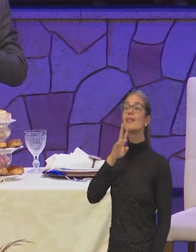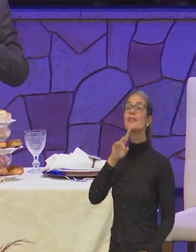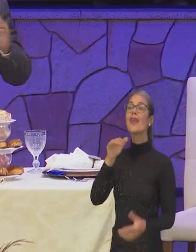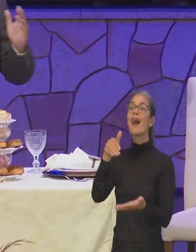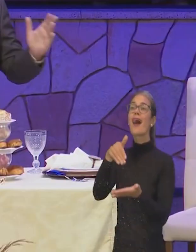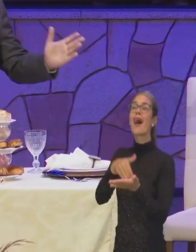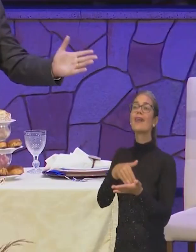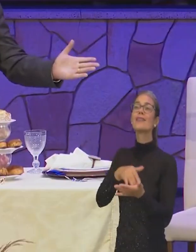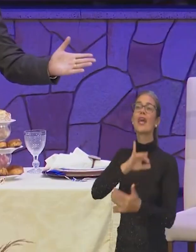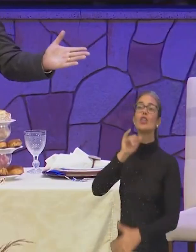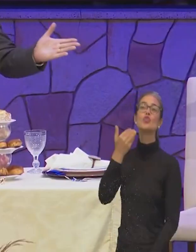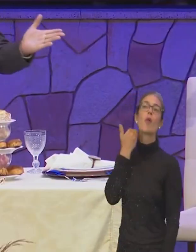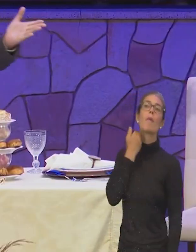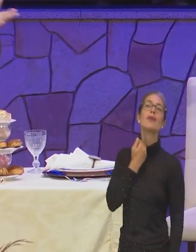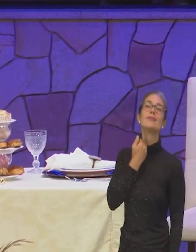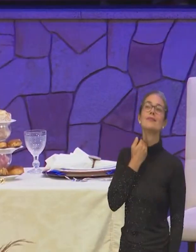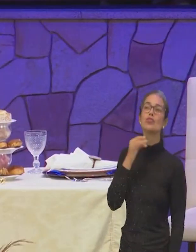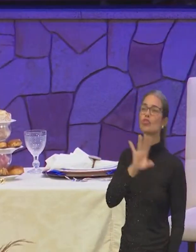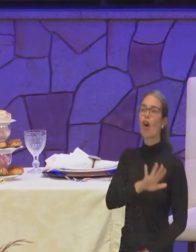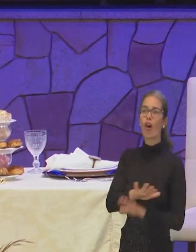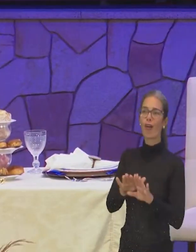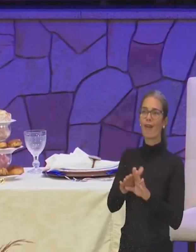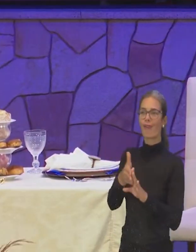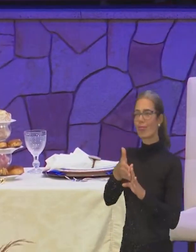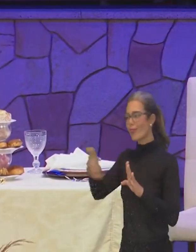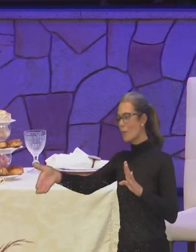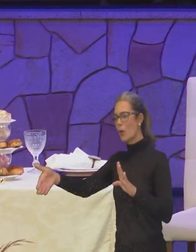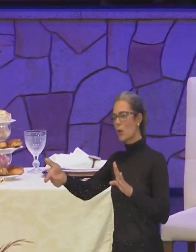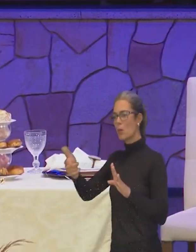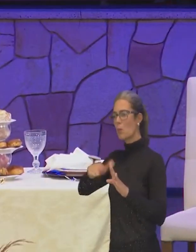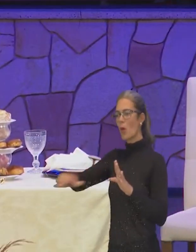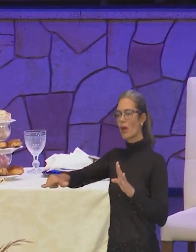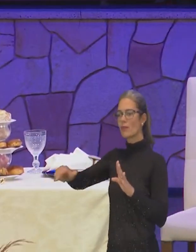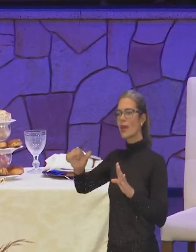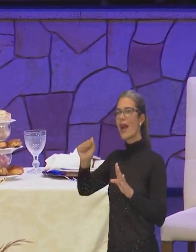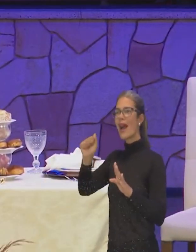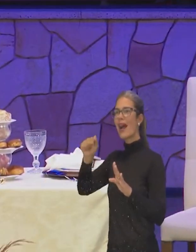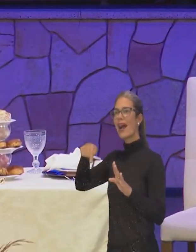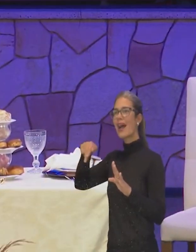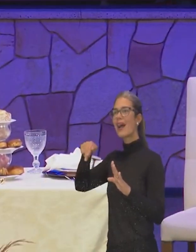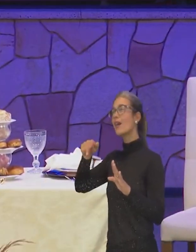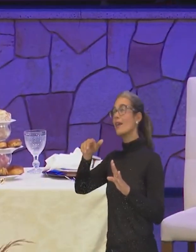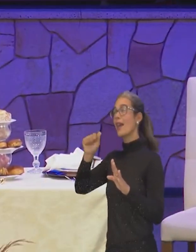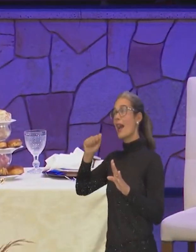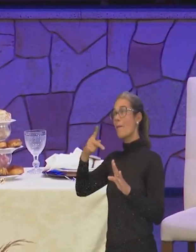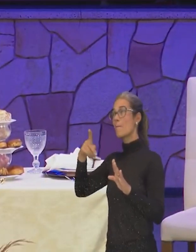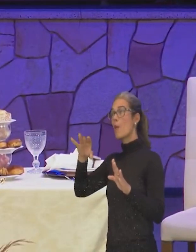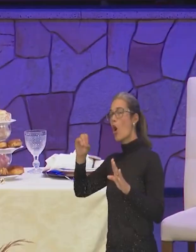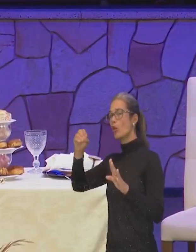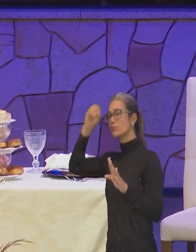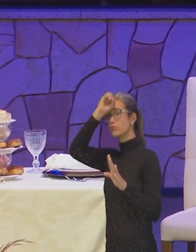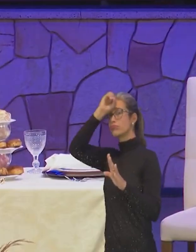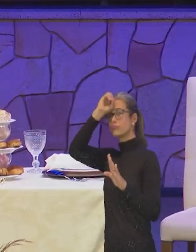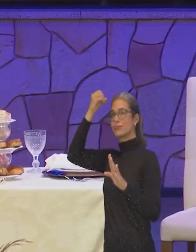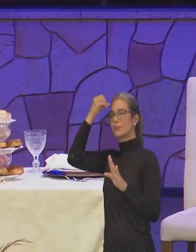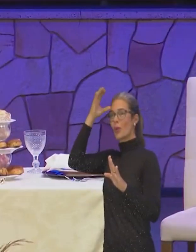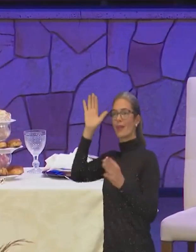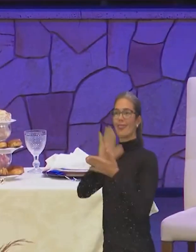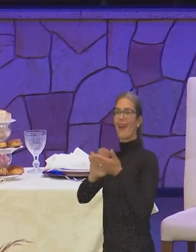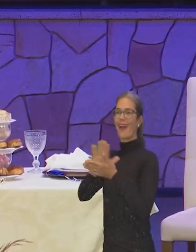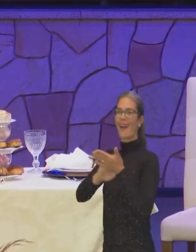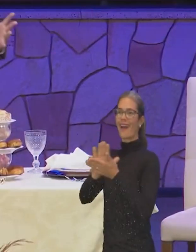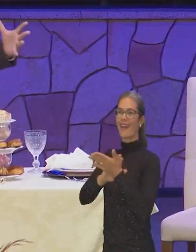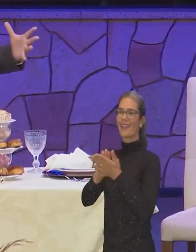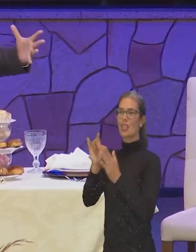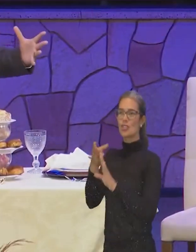Ele só conhecia até o batismo de João Batista. E é interessante que Priscila e Áquila já tinham